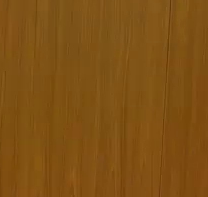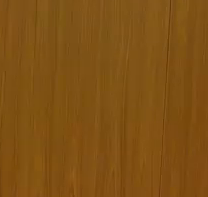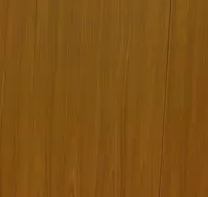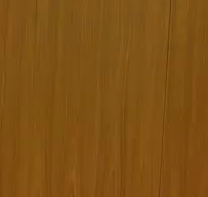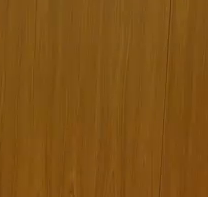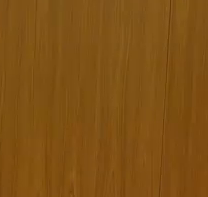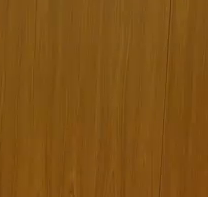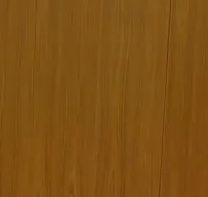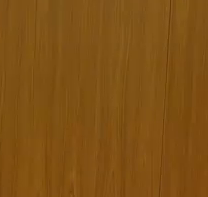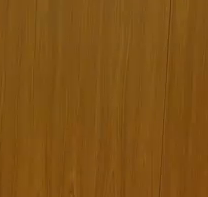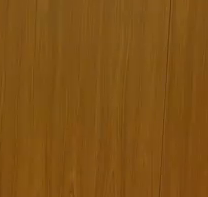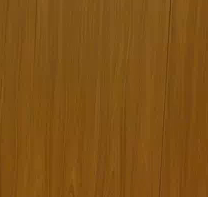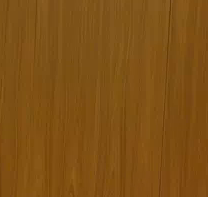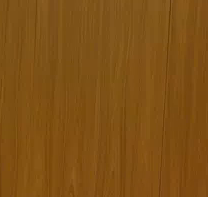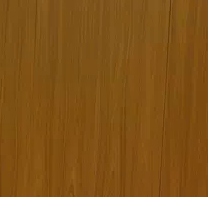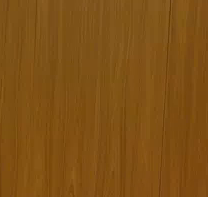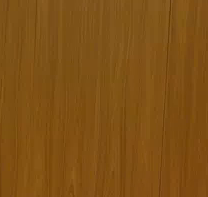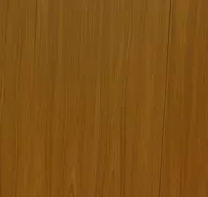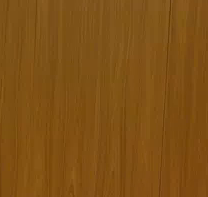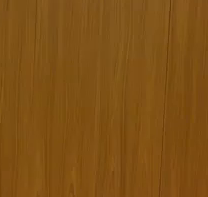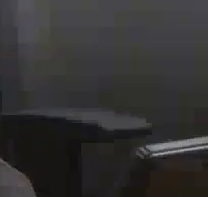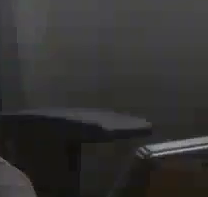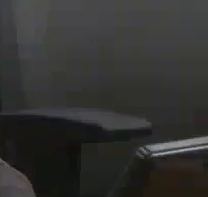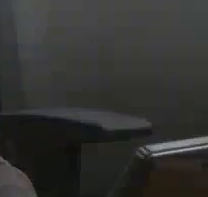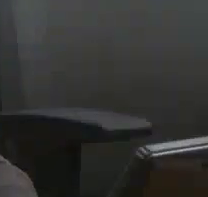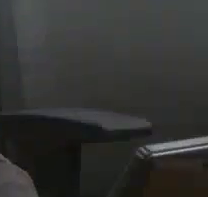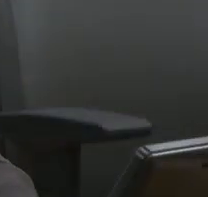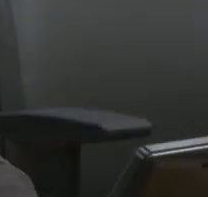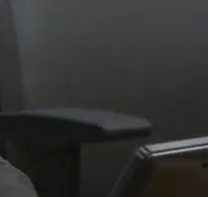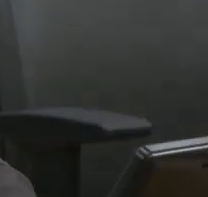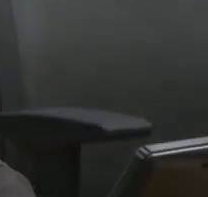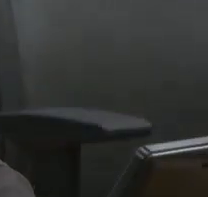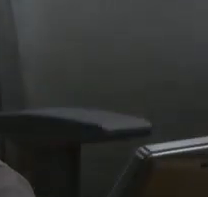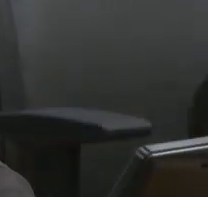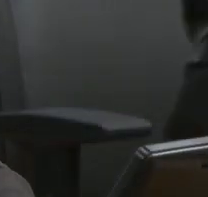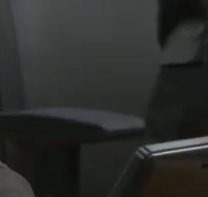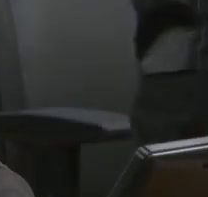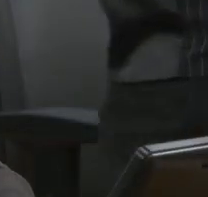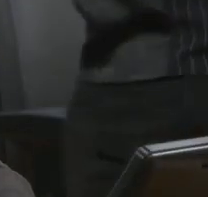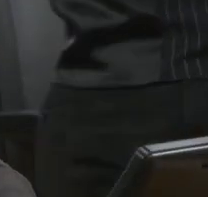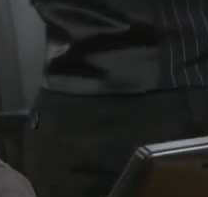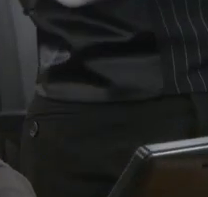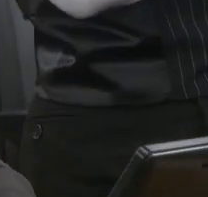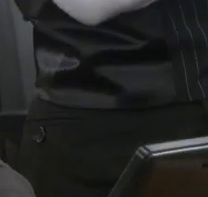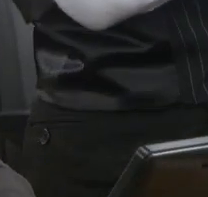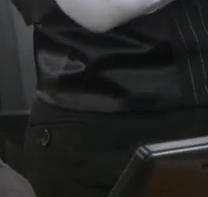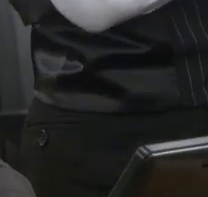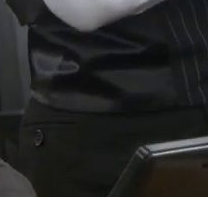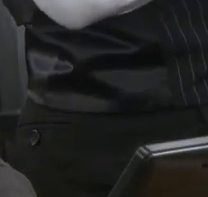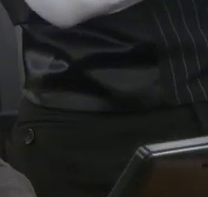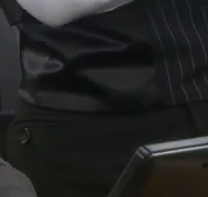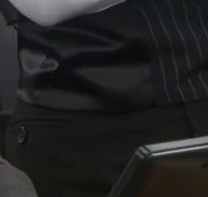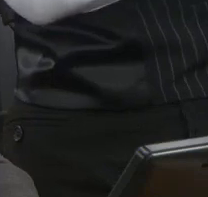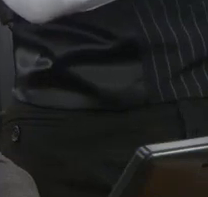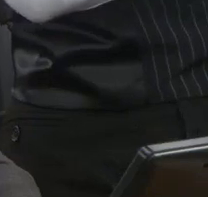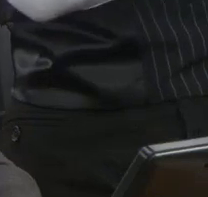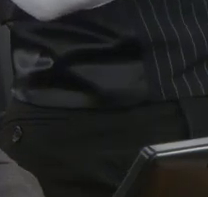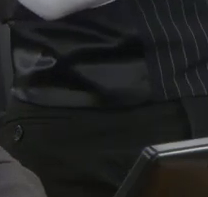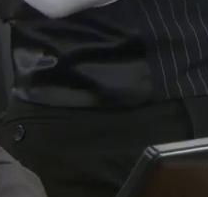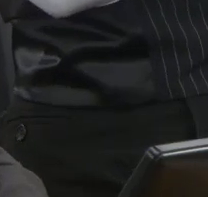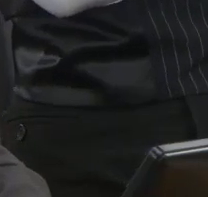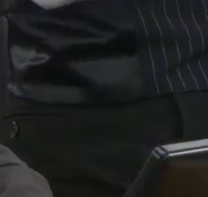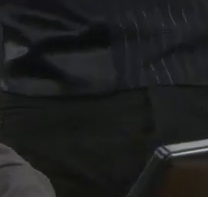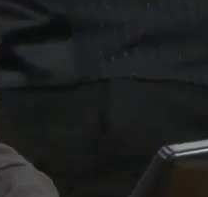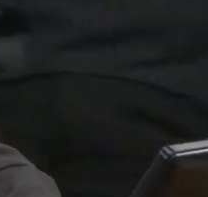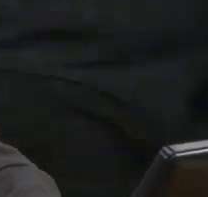Esteves da Silva disparar de até 30 minutos para sua exposição 2 na sequência será concedida a palavra aos deputados e os deputados da